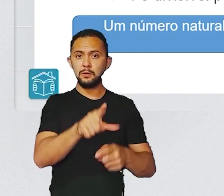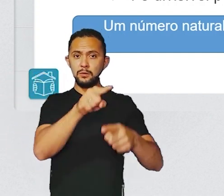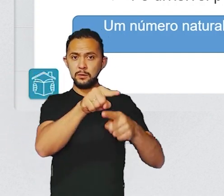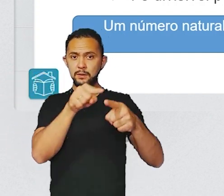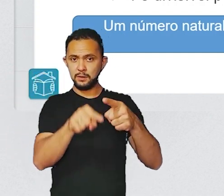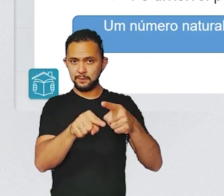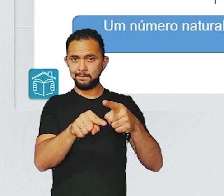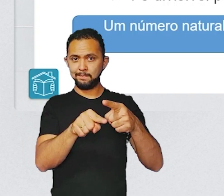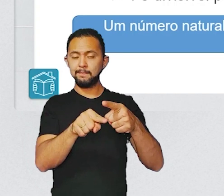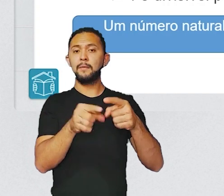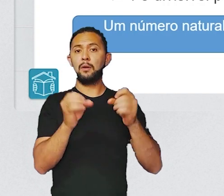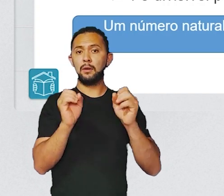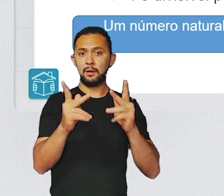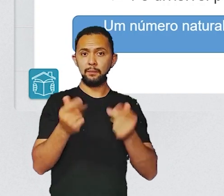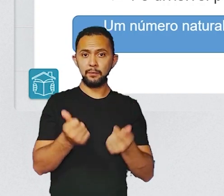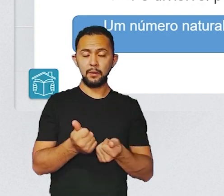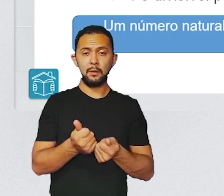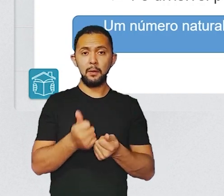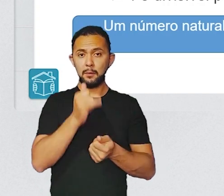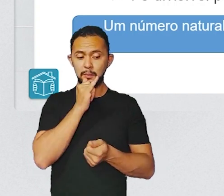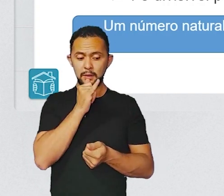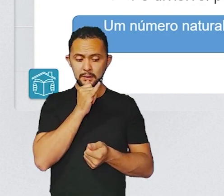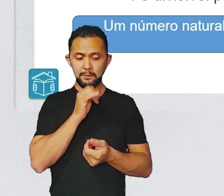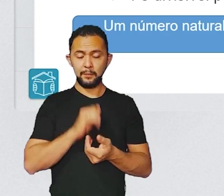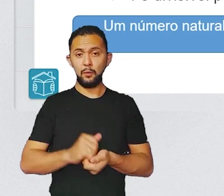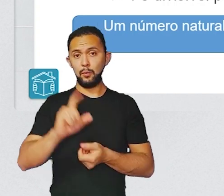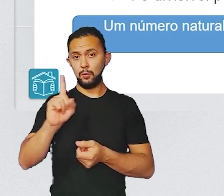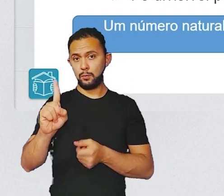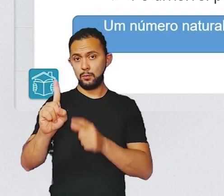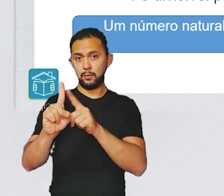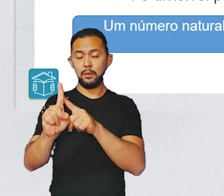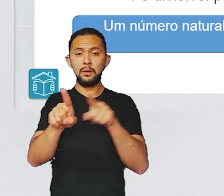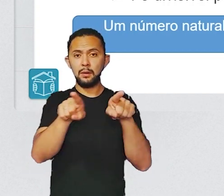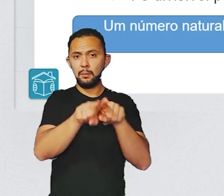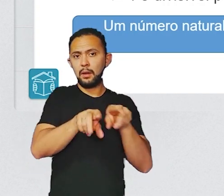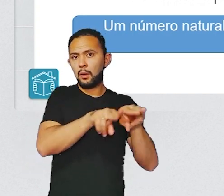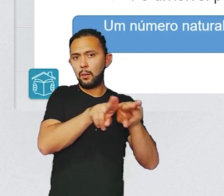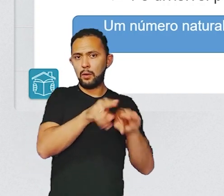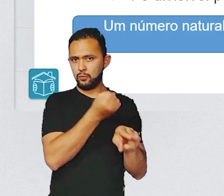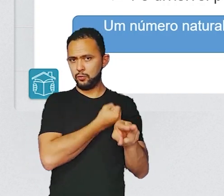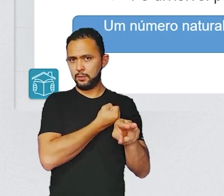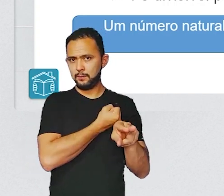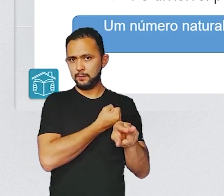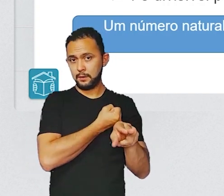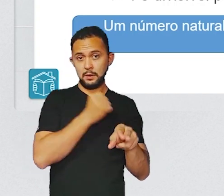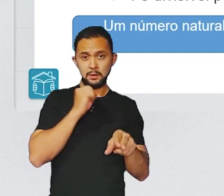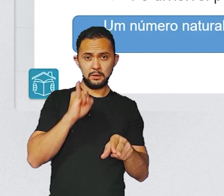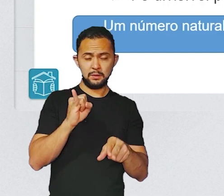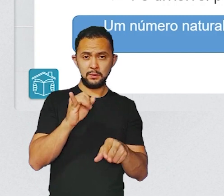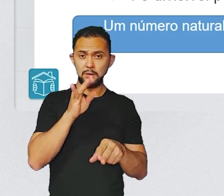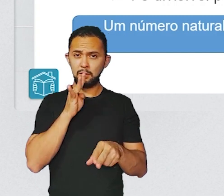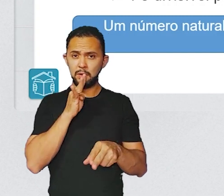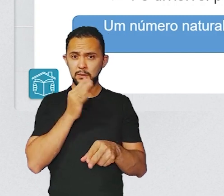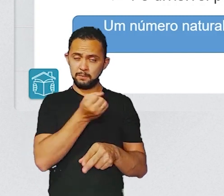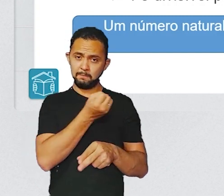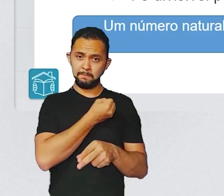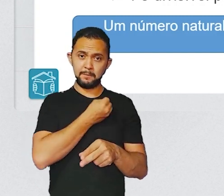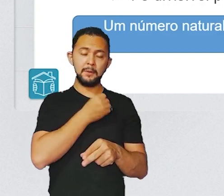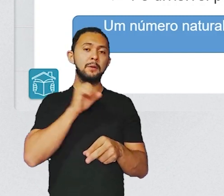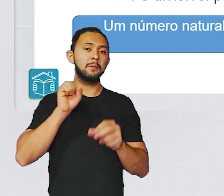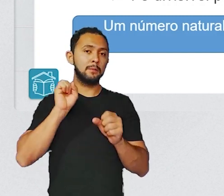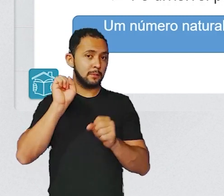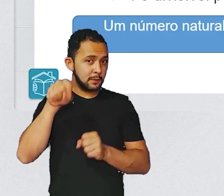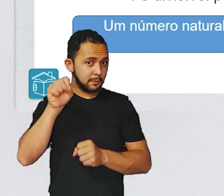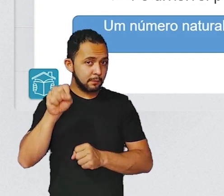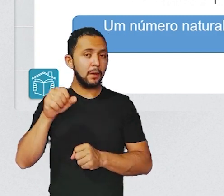tá bom? Quem são os divisores dele? O 1 e o próprio número. Se você conhece um número desse, esse número é o